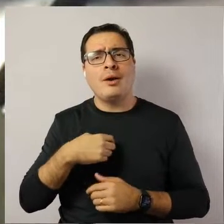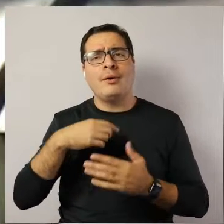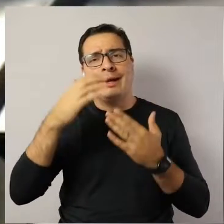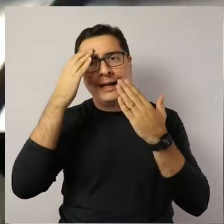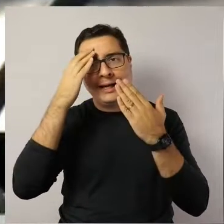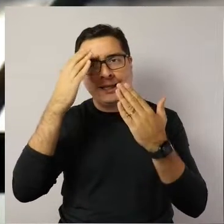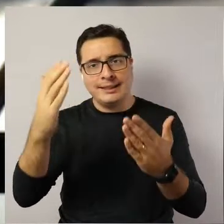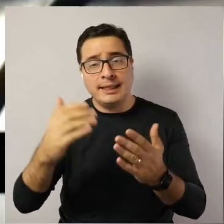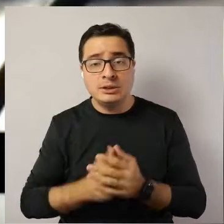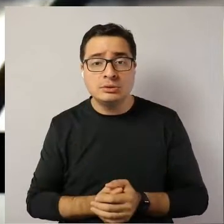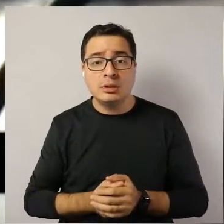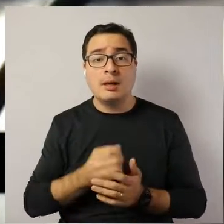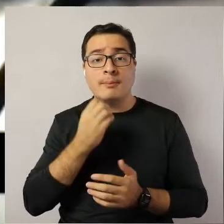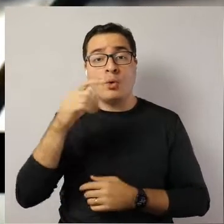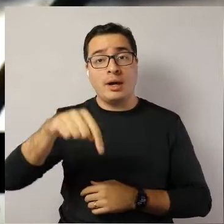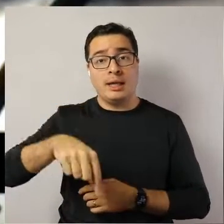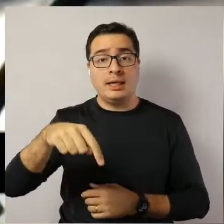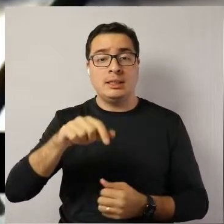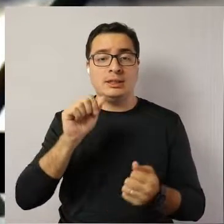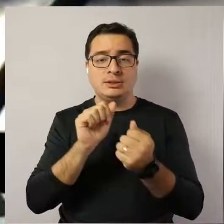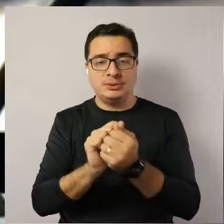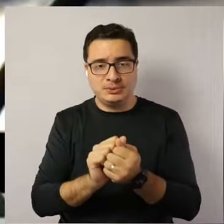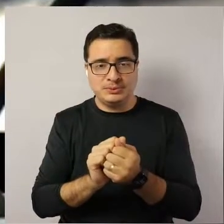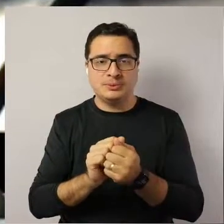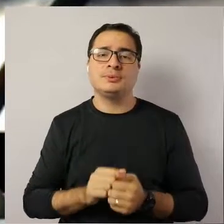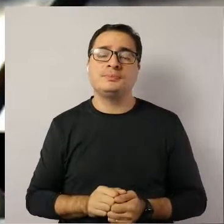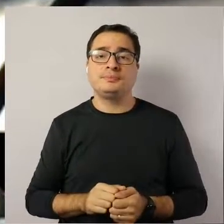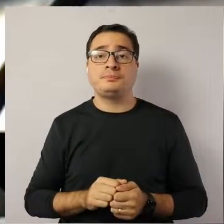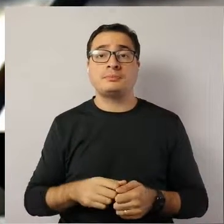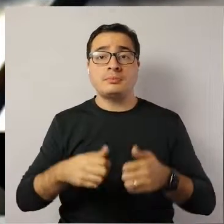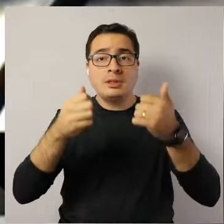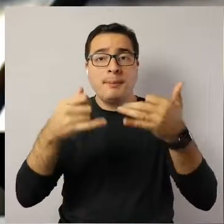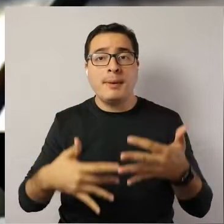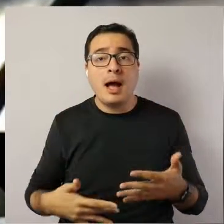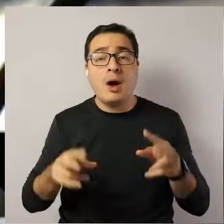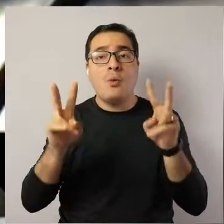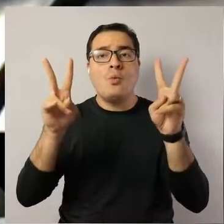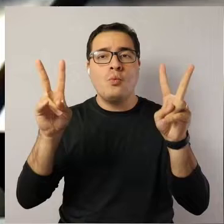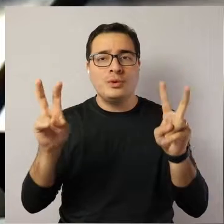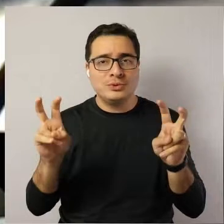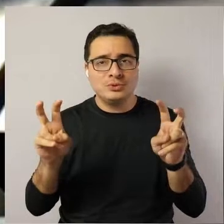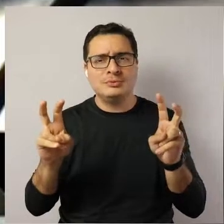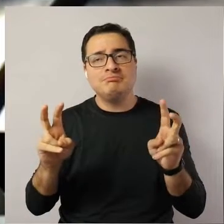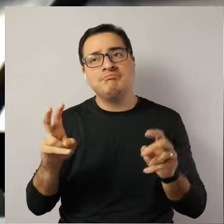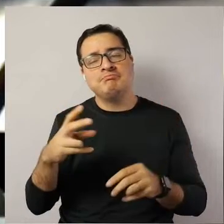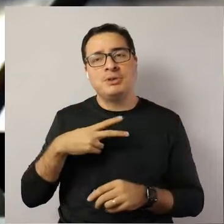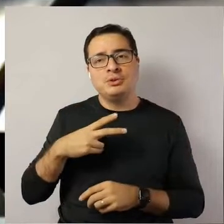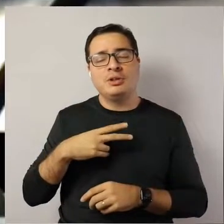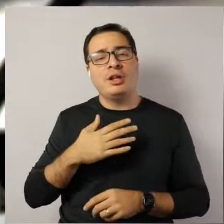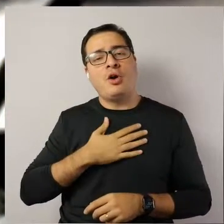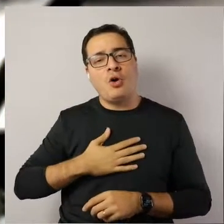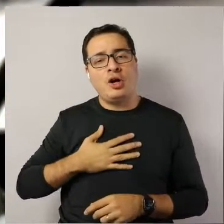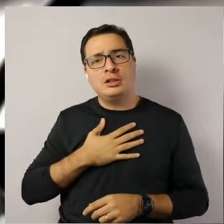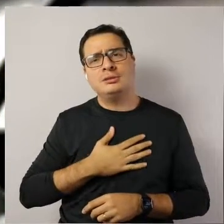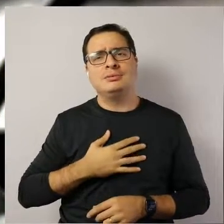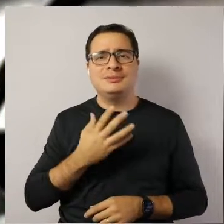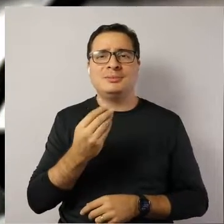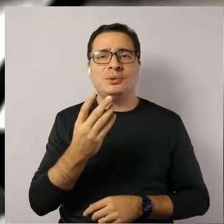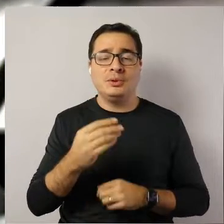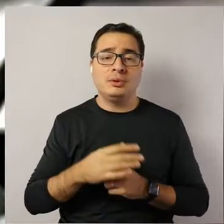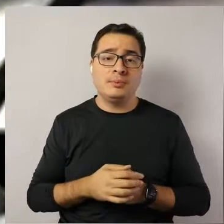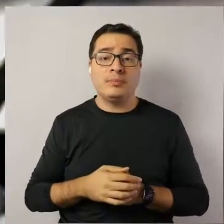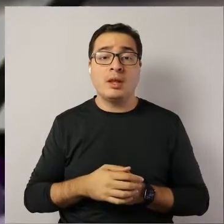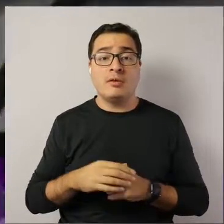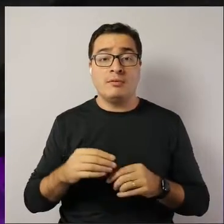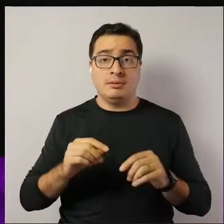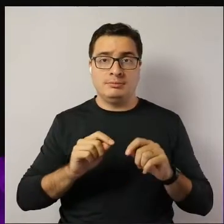É muito bom estar aqui com vocês, e falar sobre um assunto que particularmente eu gosto demais. Vou transmitir a minha tela,